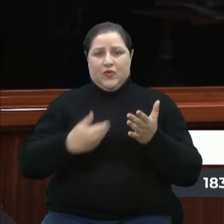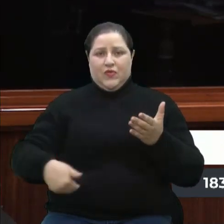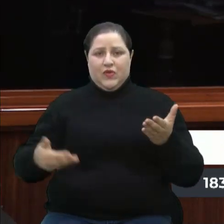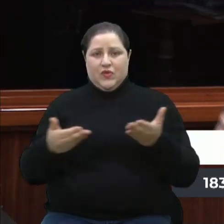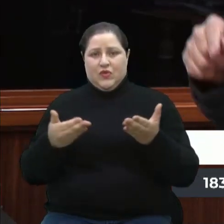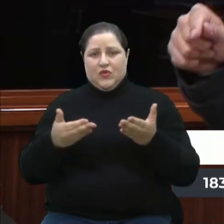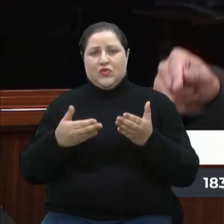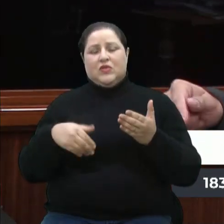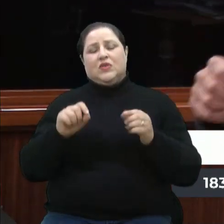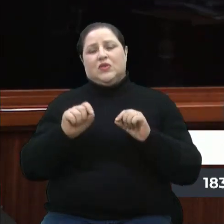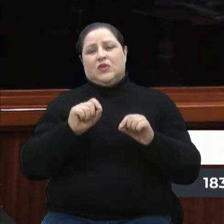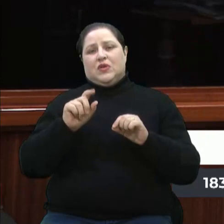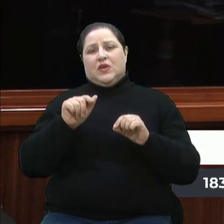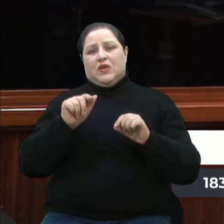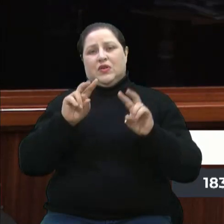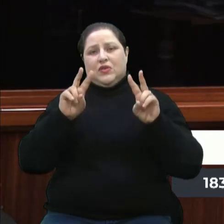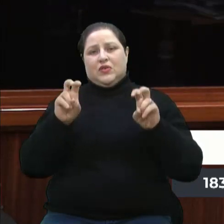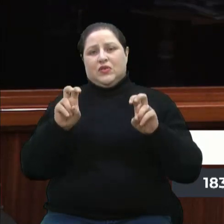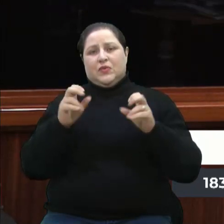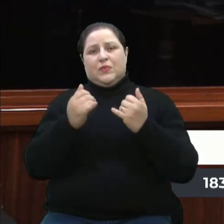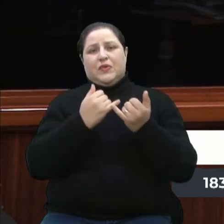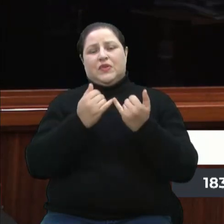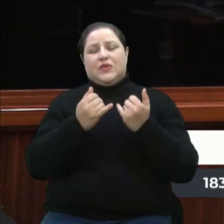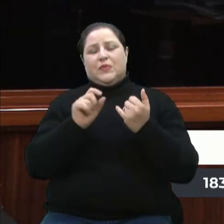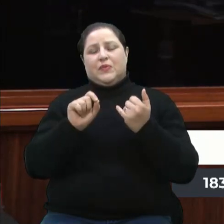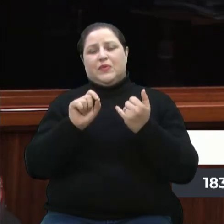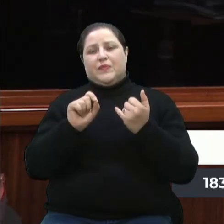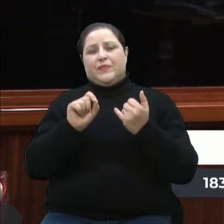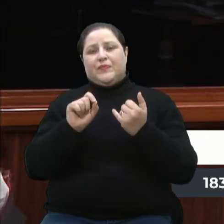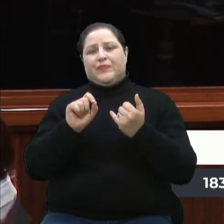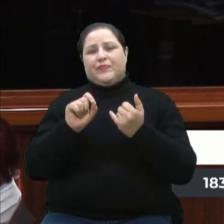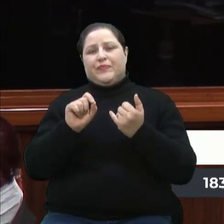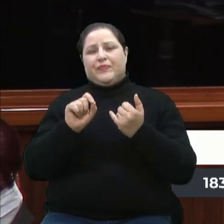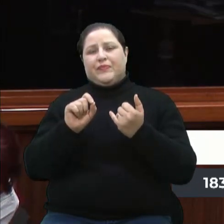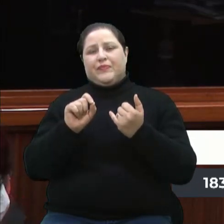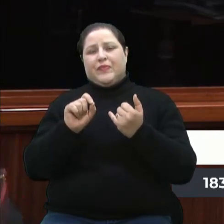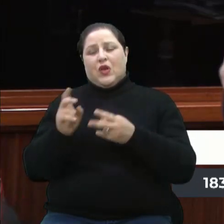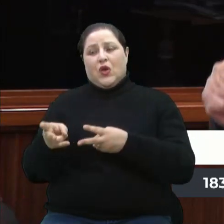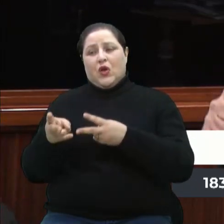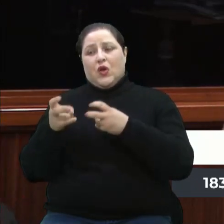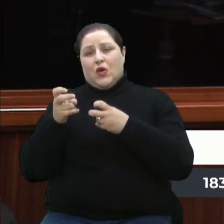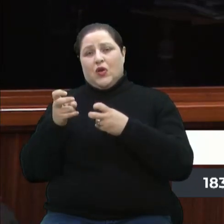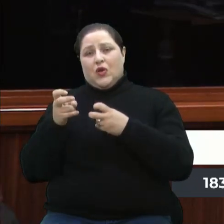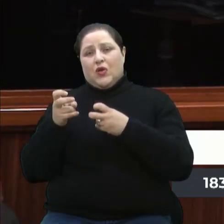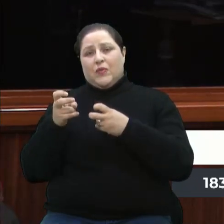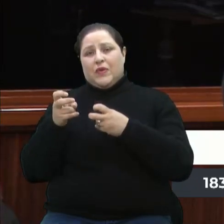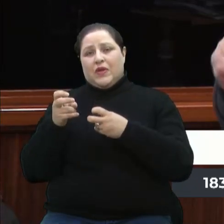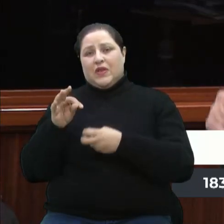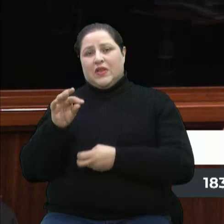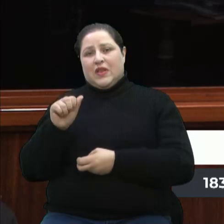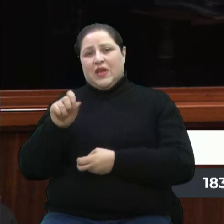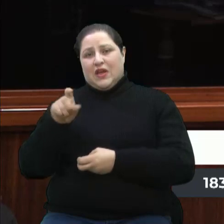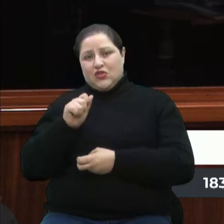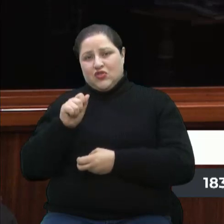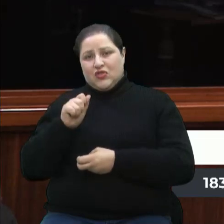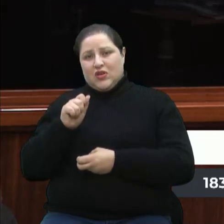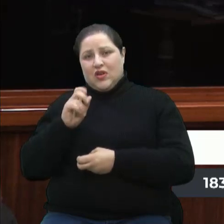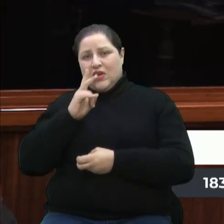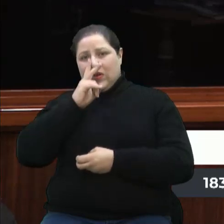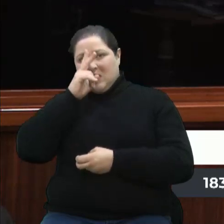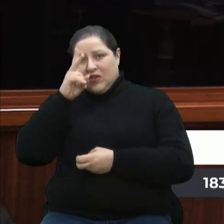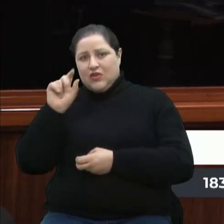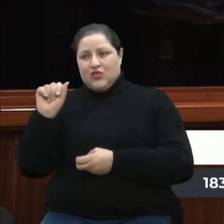por exemplo, de taxação das grandes fortunas. Quando se fala exclusivamente em reforma da Previdência, em reforma